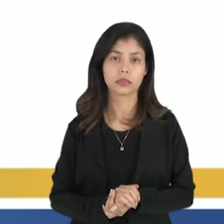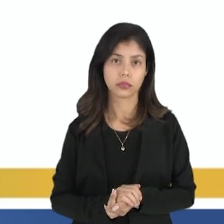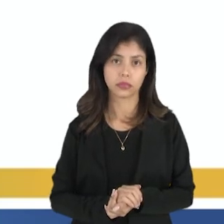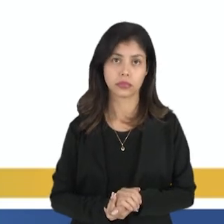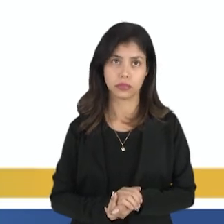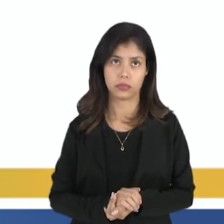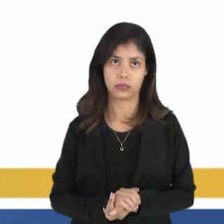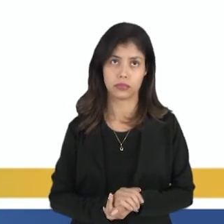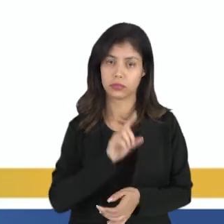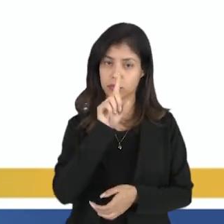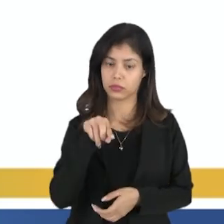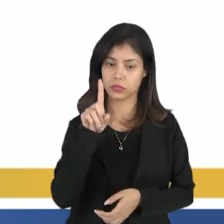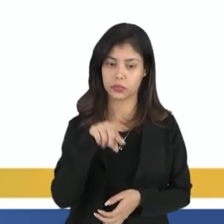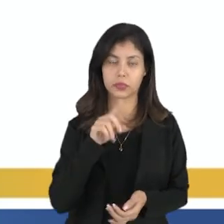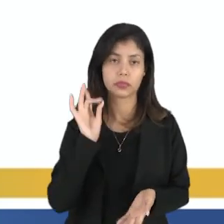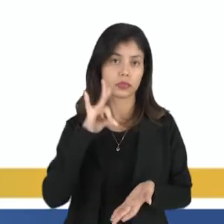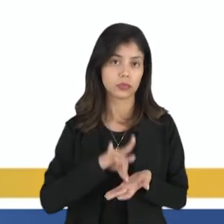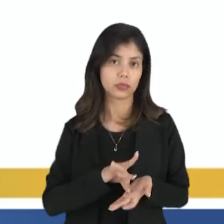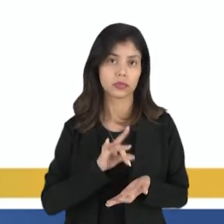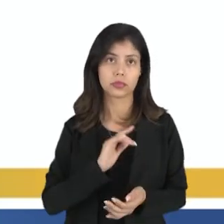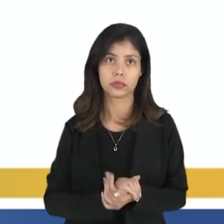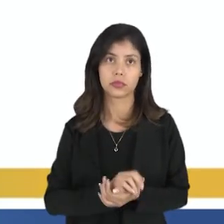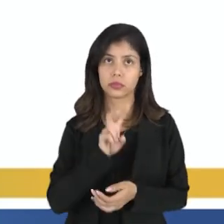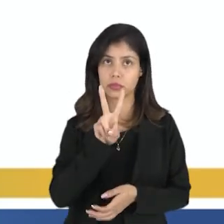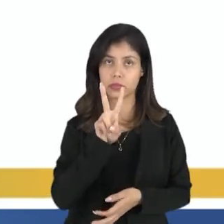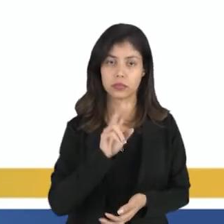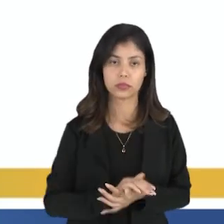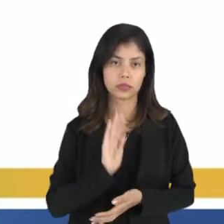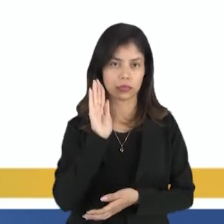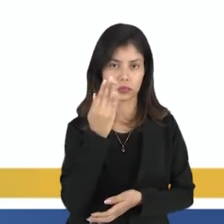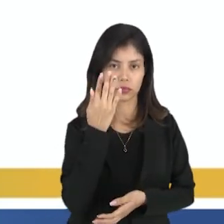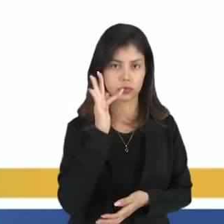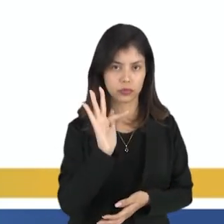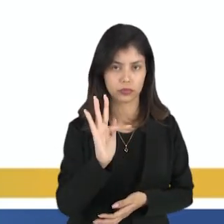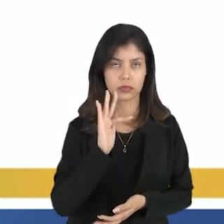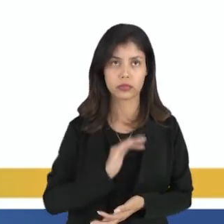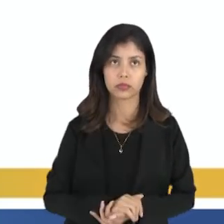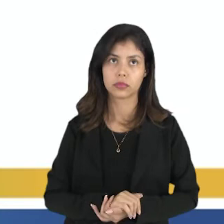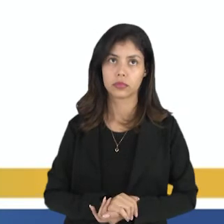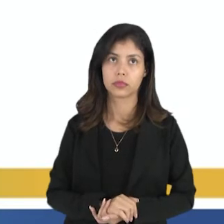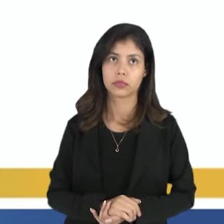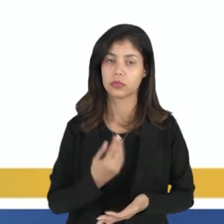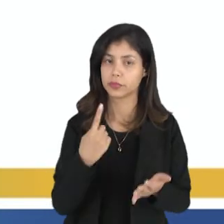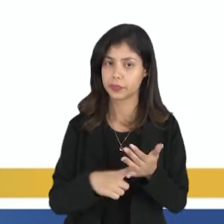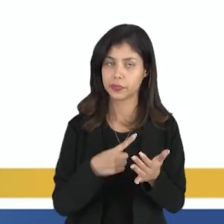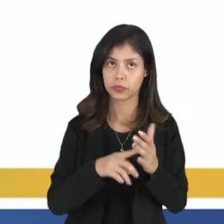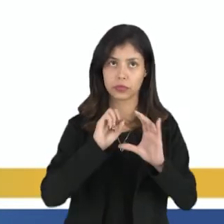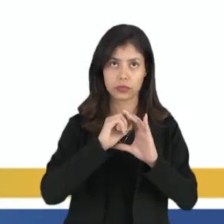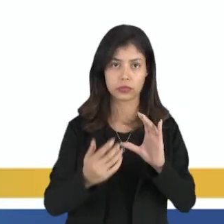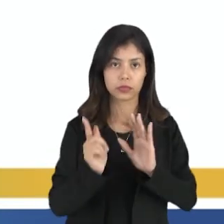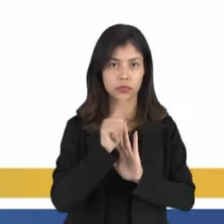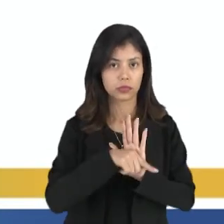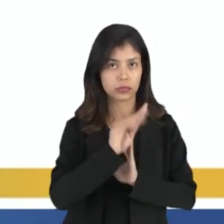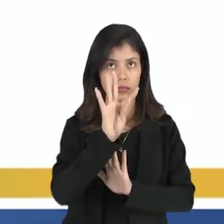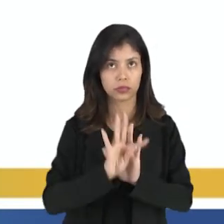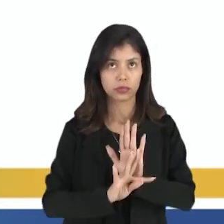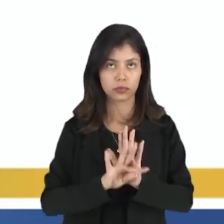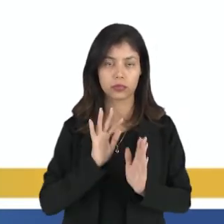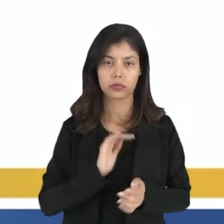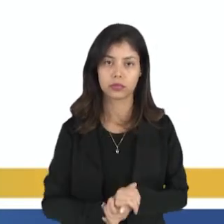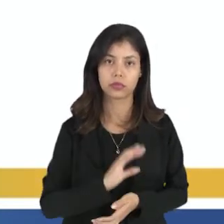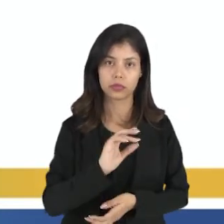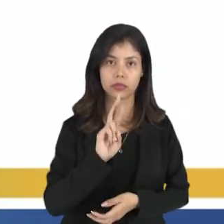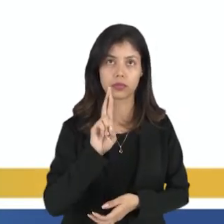assim: assinale verdadeiro, V, ou falso, F, de acordo com as características dos